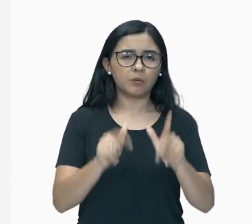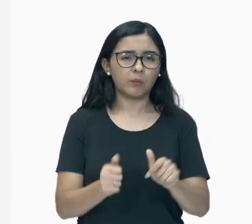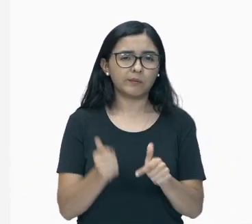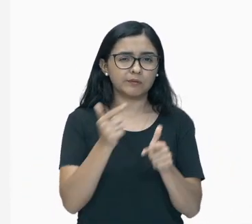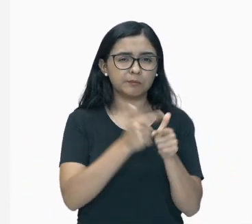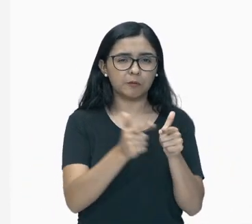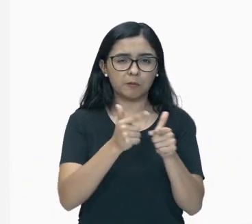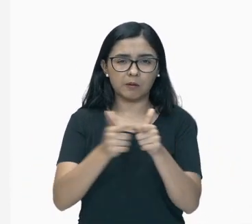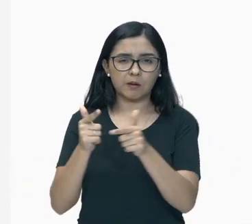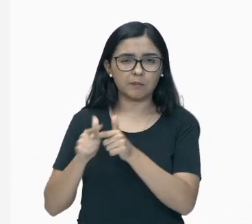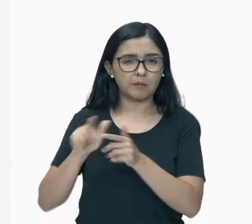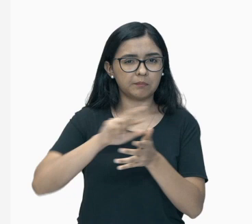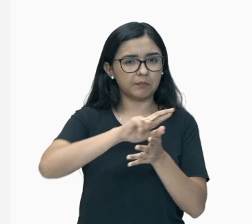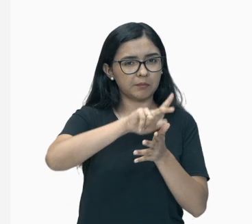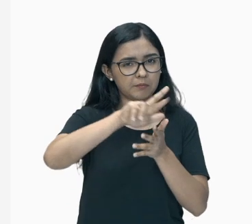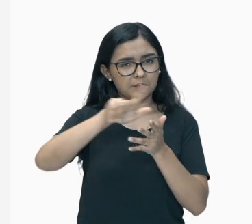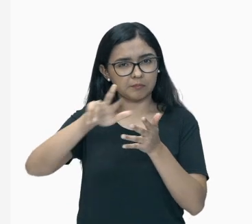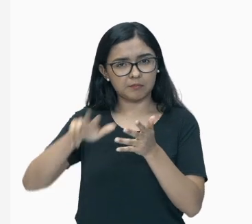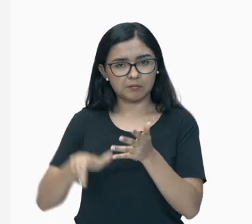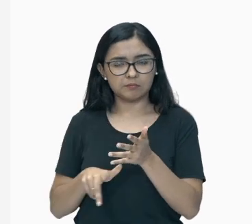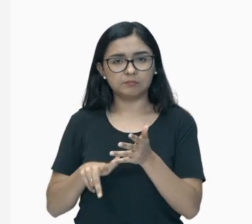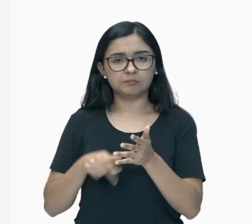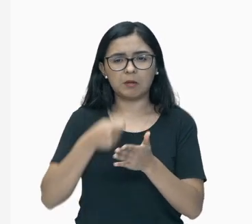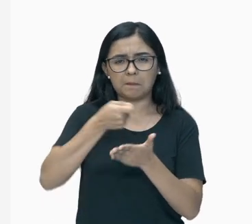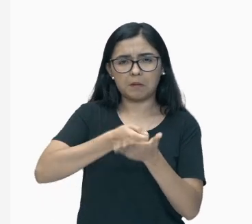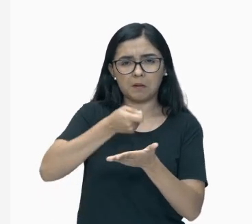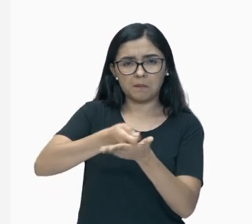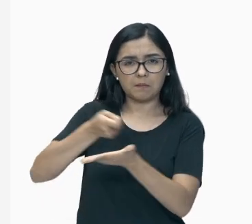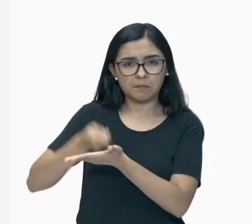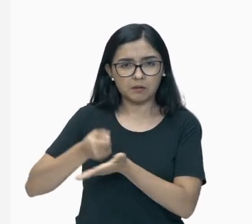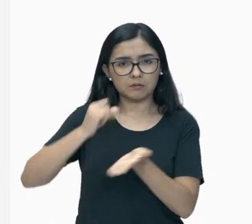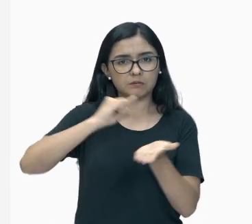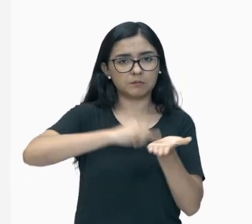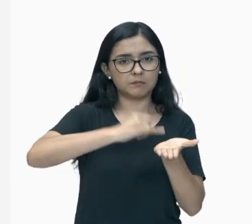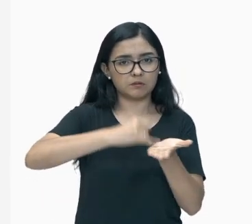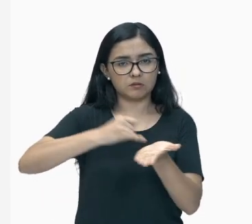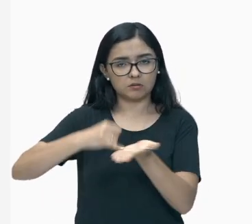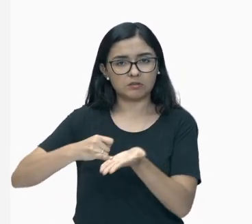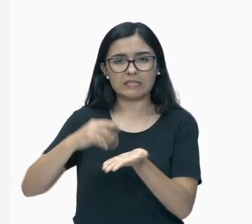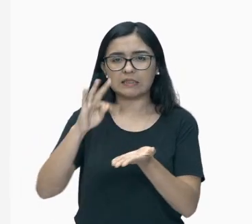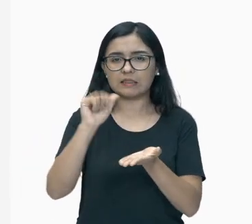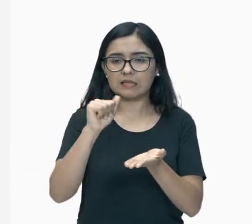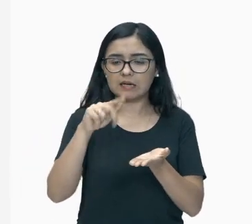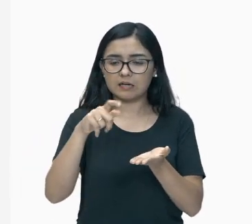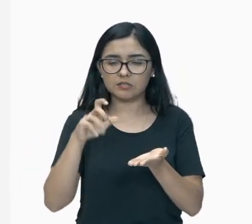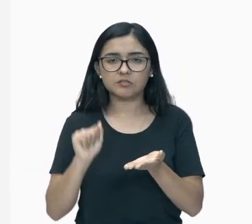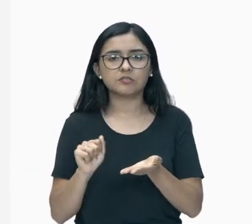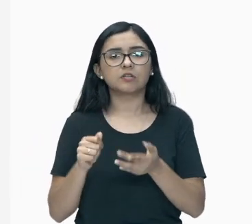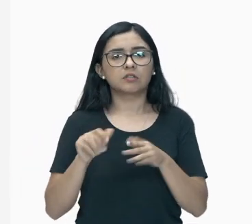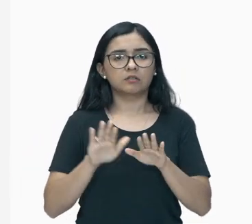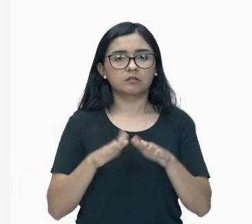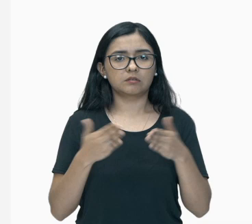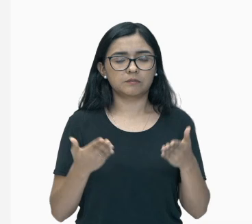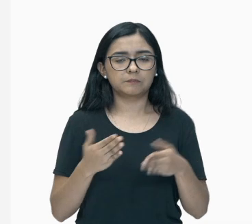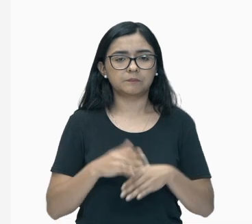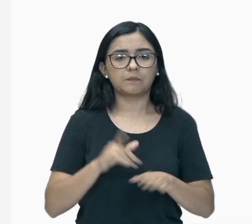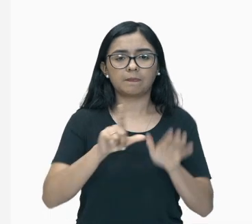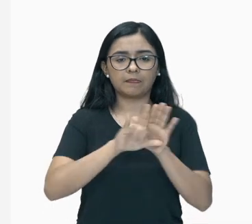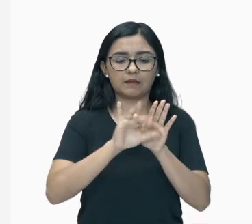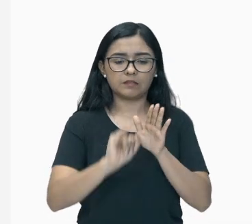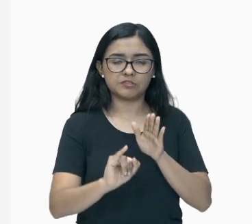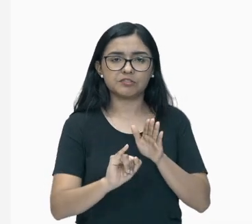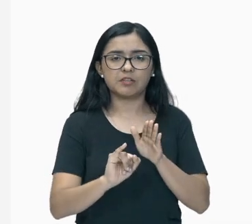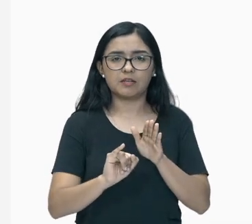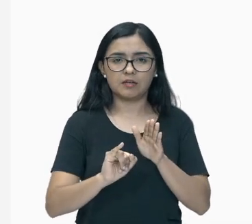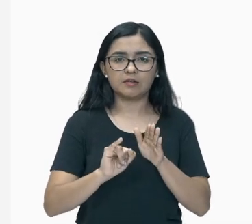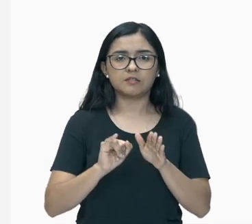aí da pressão de impostos, de taxação sobre os colonos, que é chamadas leis intoleráveis,